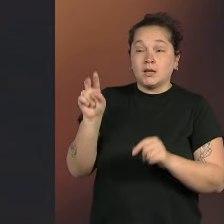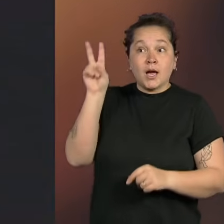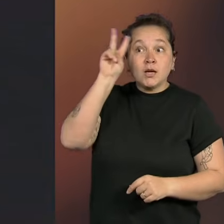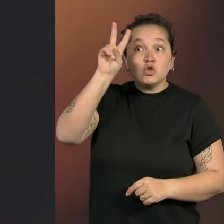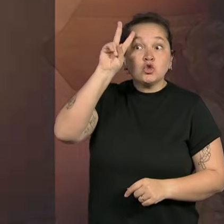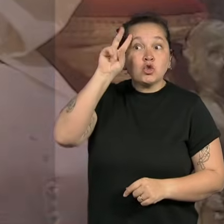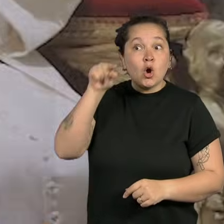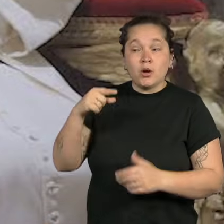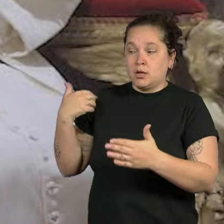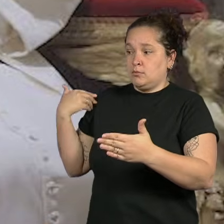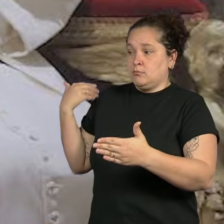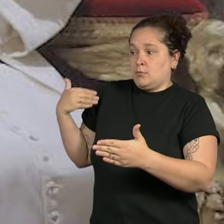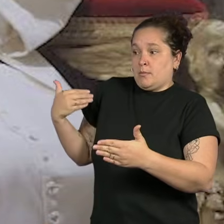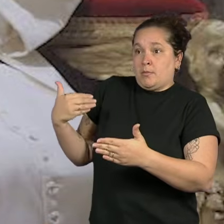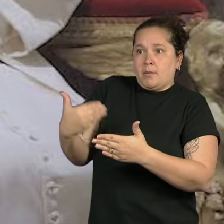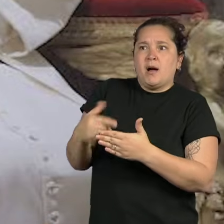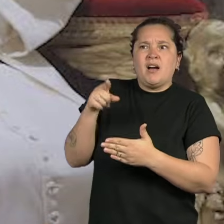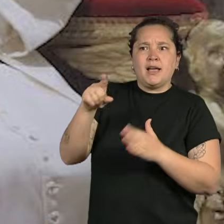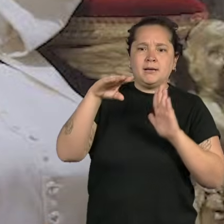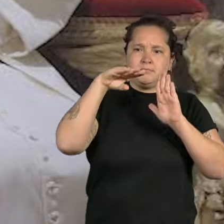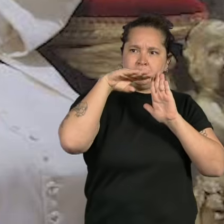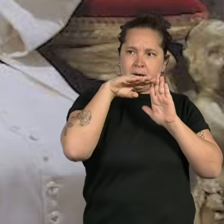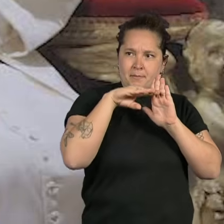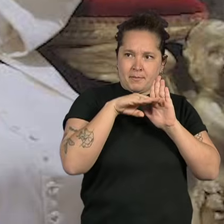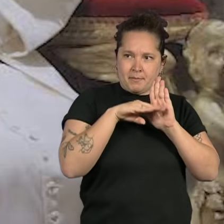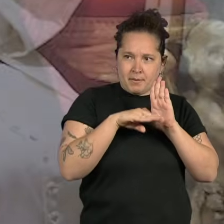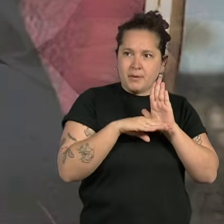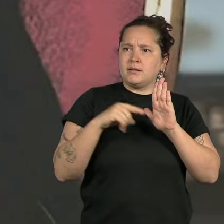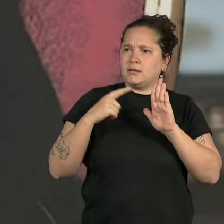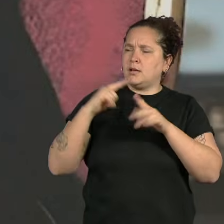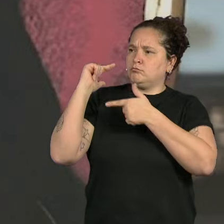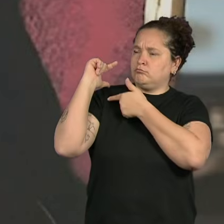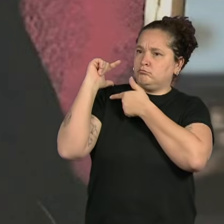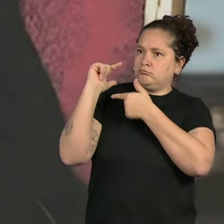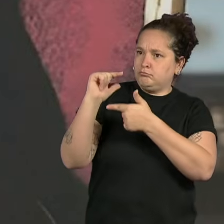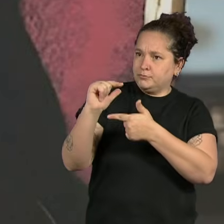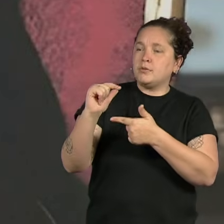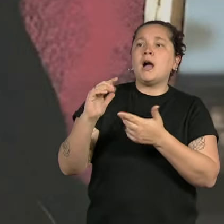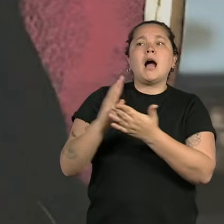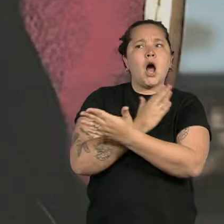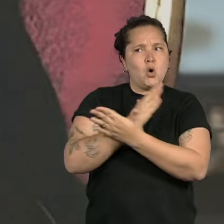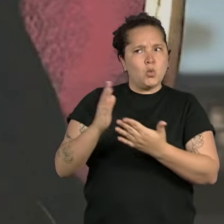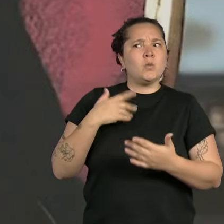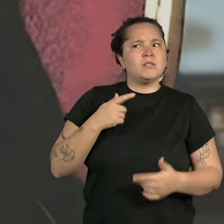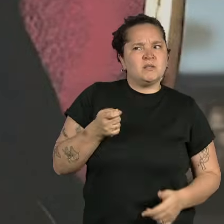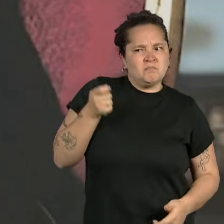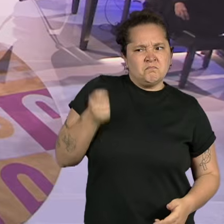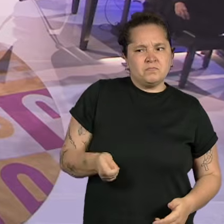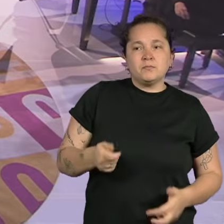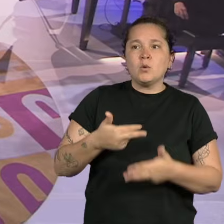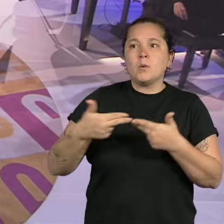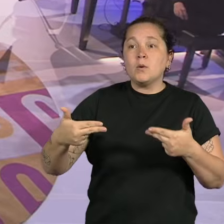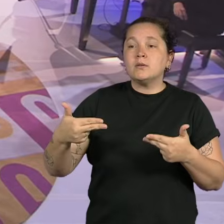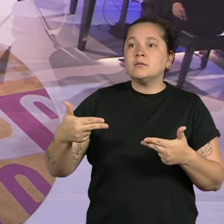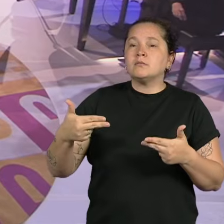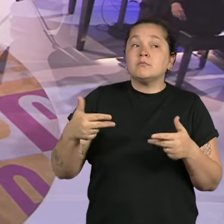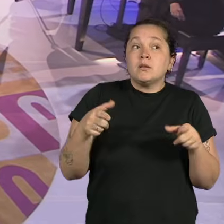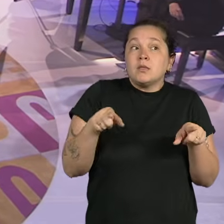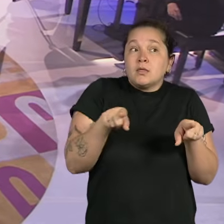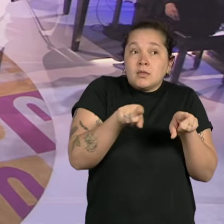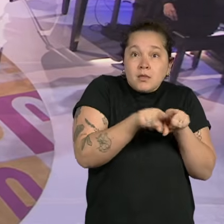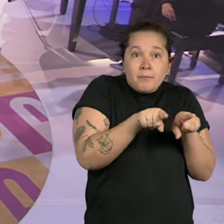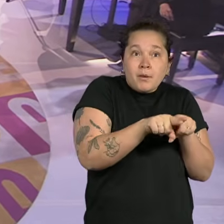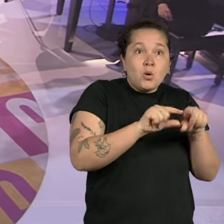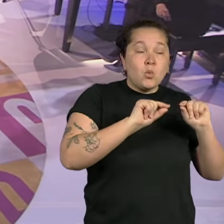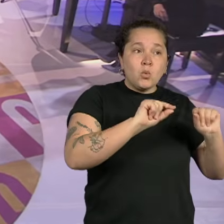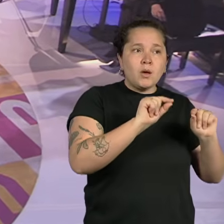mais tradicional, ele teve posições muito duras como cardeal, mas ao mesmo tempo ele